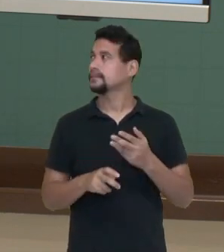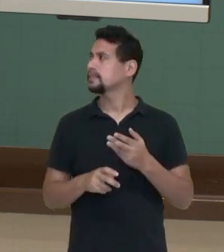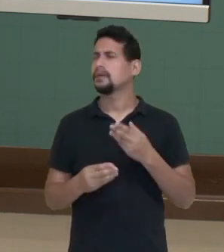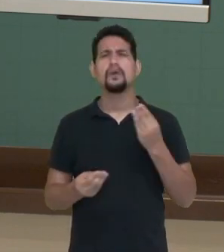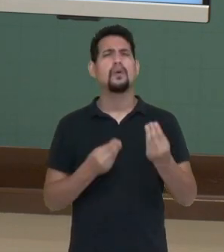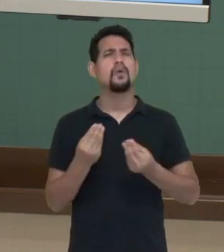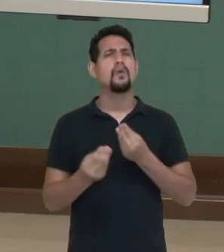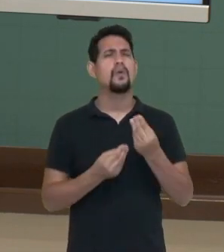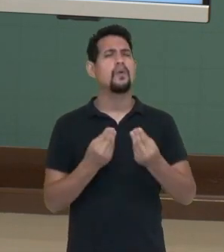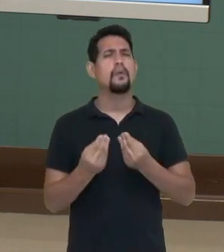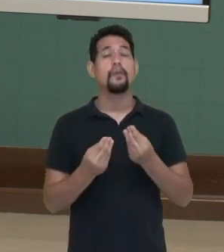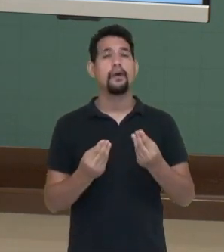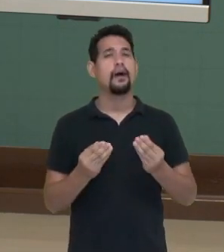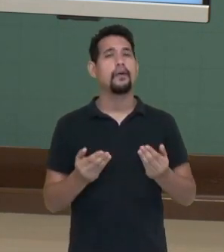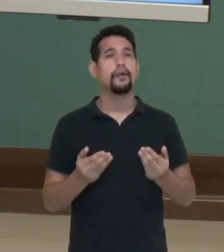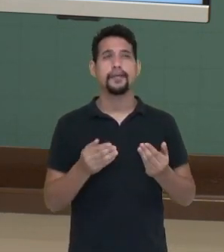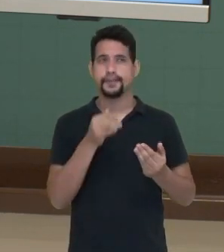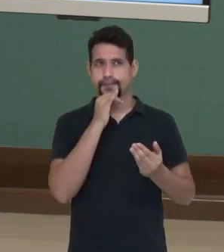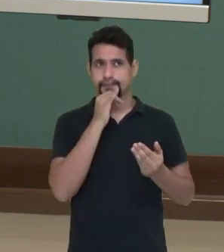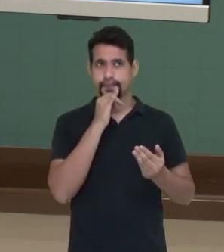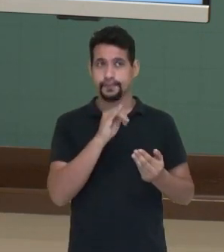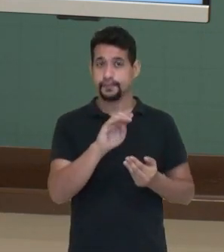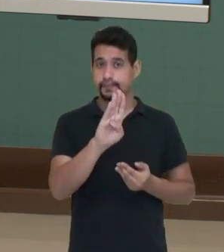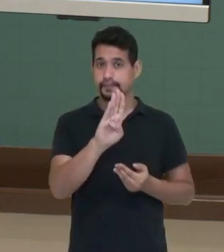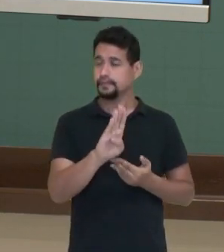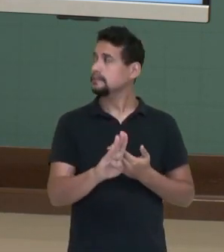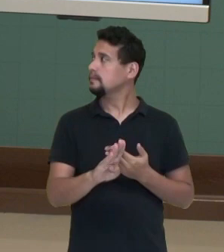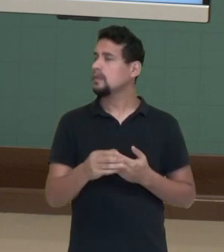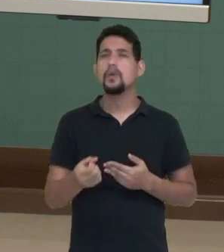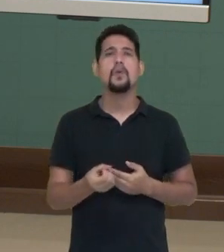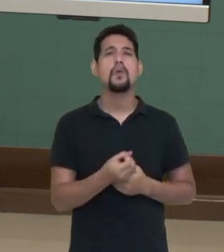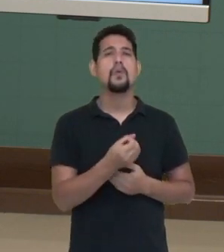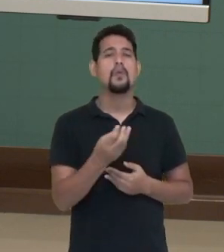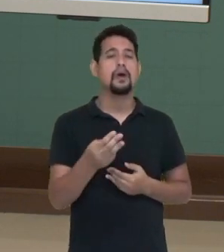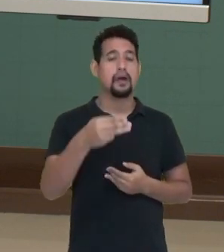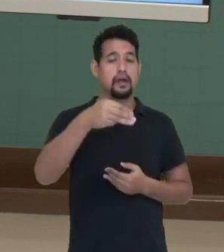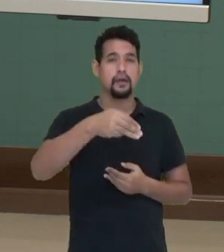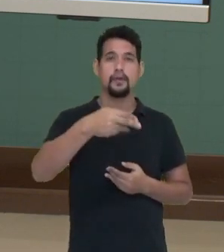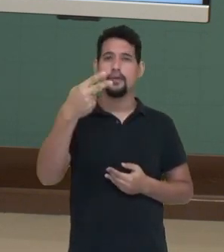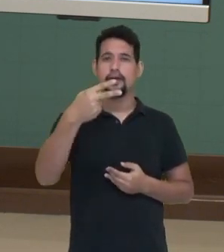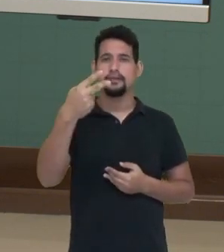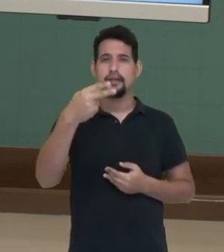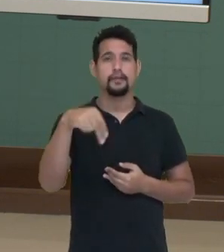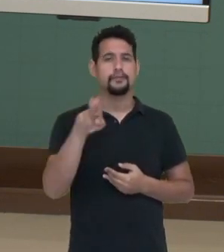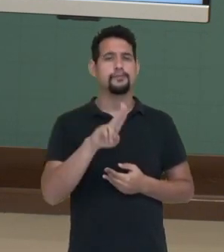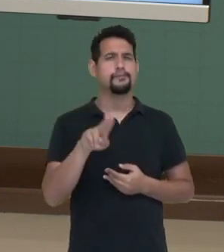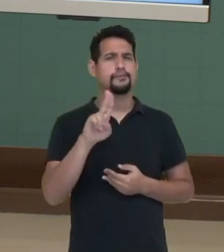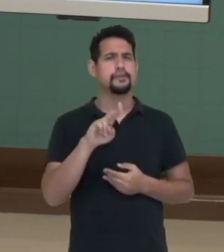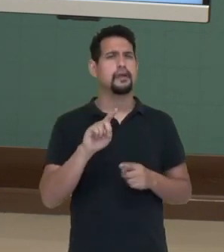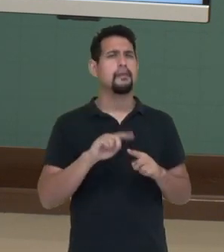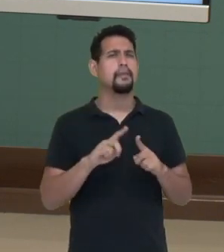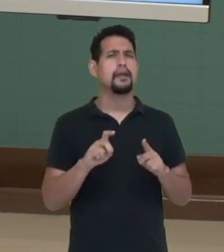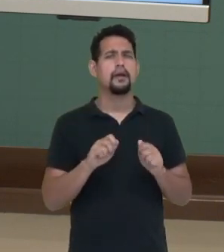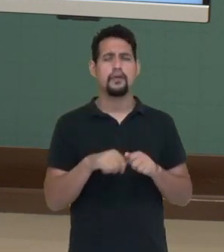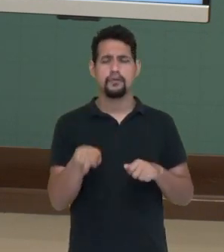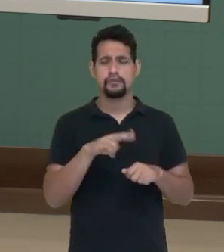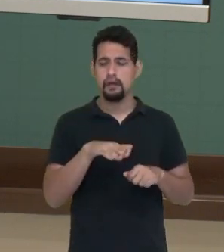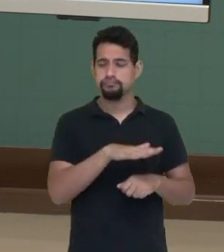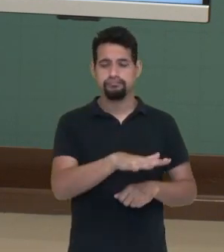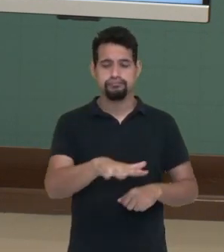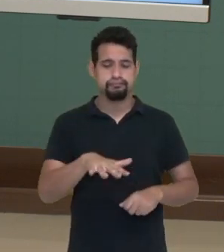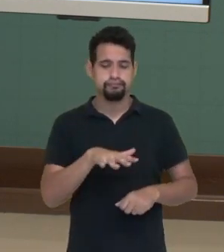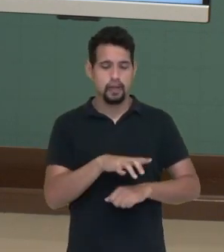que a gente pode, né, agora, aqui na letra B, ó, quantos metros quadrados de cerâmica serão necessários para cobrir o piso